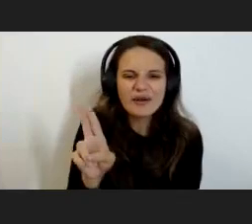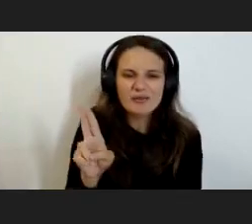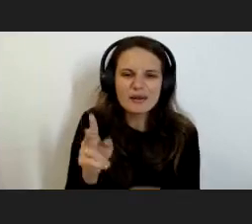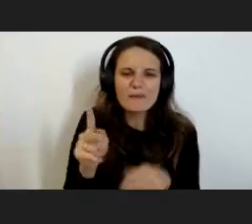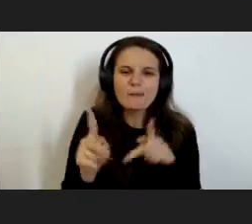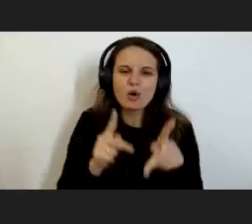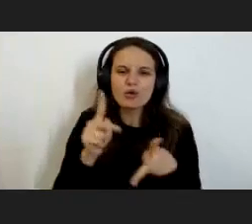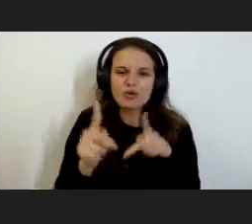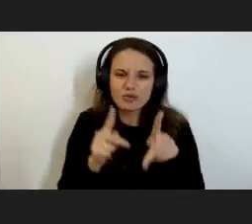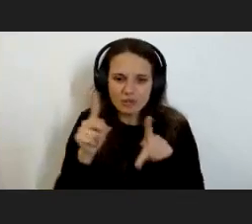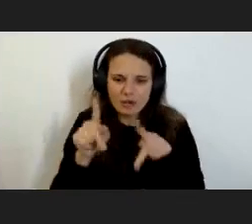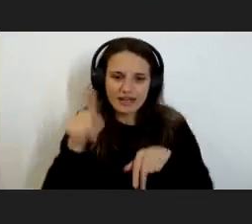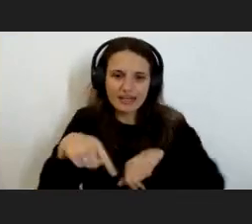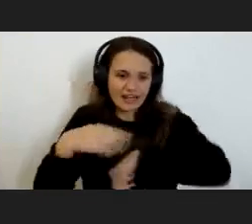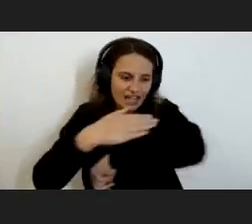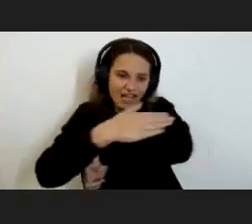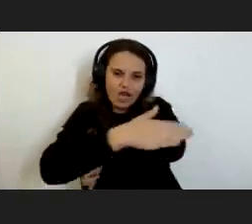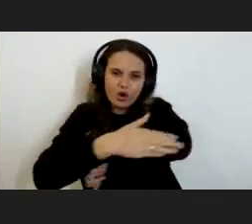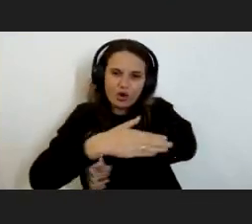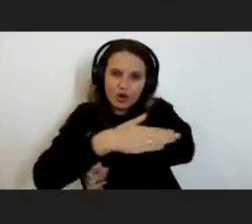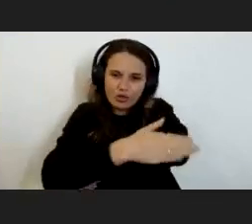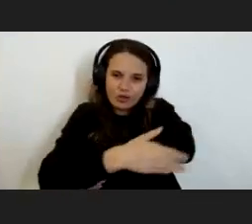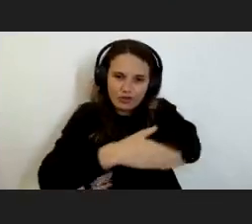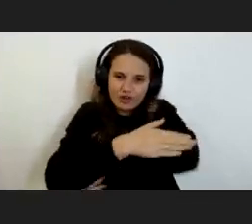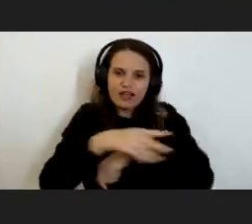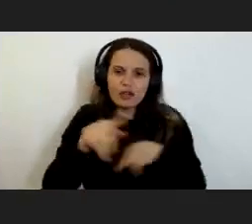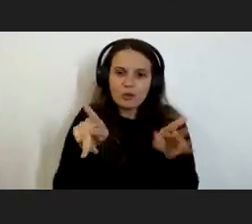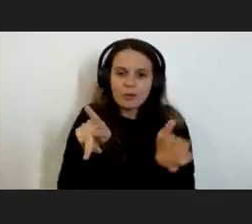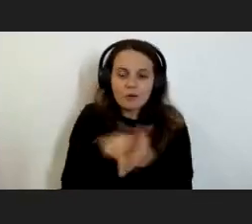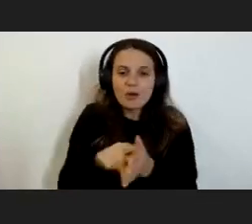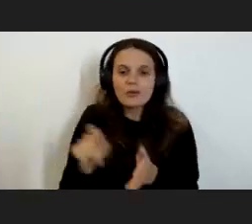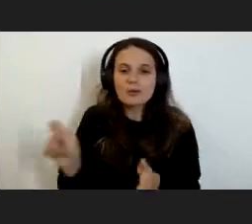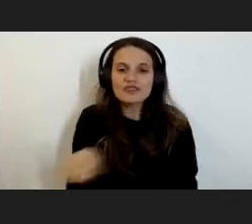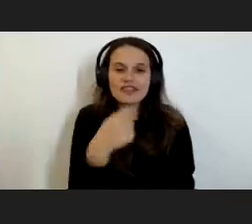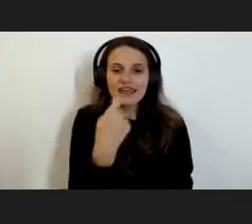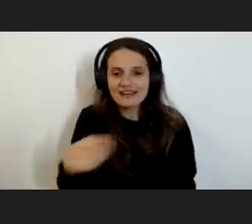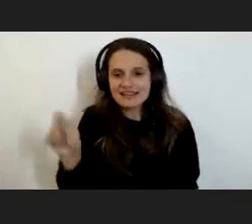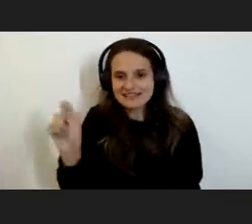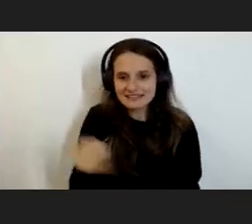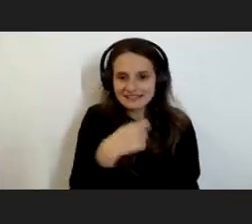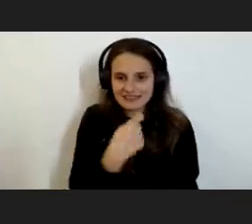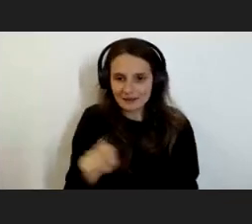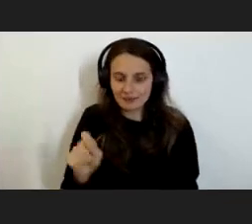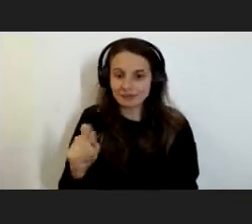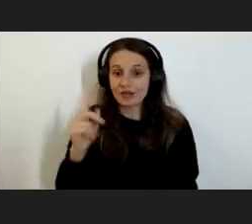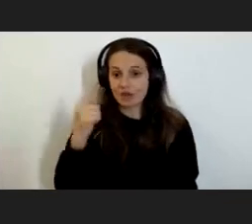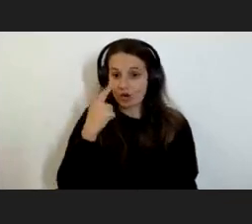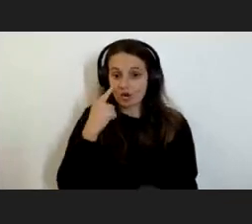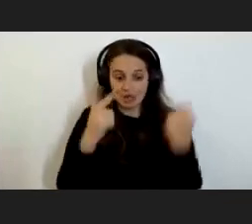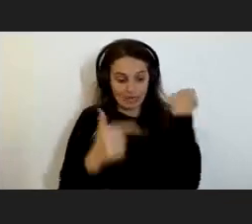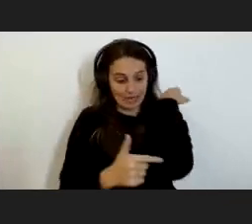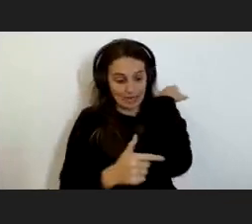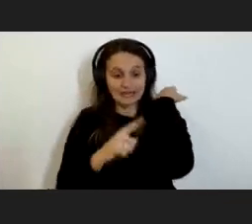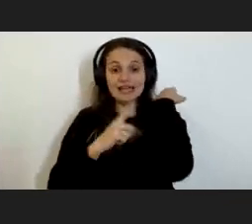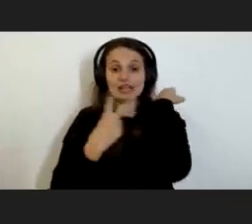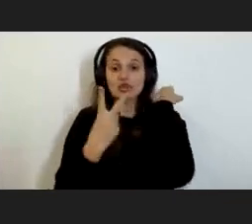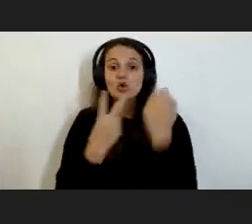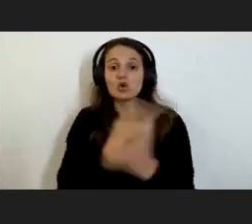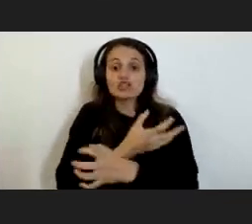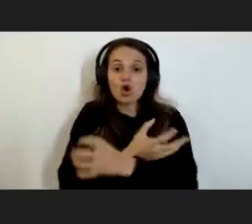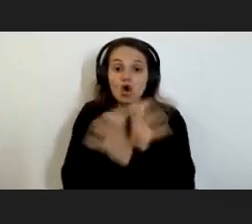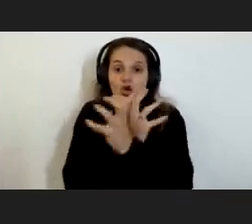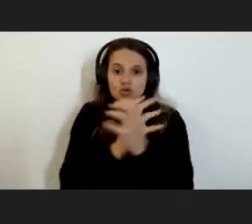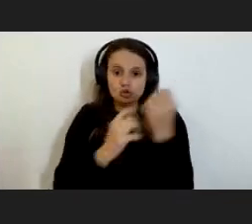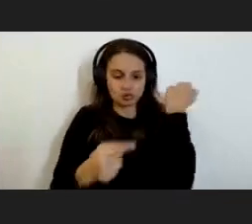tenista, né? Aqui no cotovelo a gente tem dois ossinhos, assim, um dentro e um fora. A gente chama de